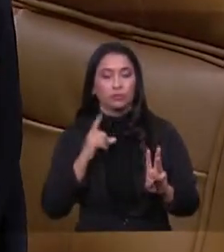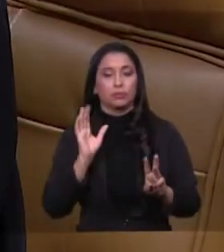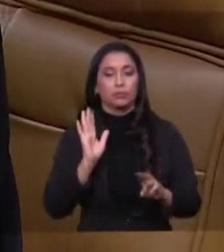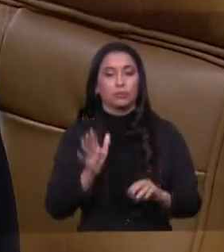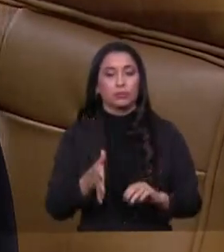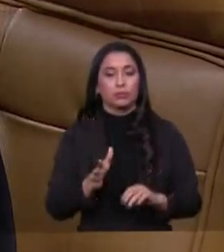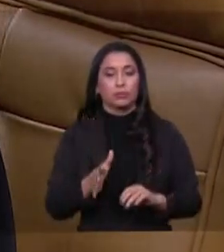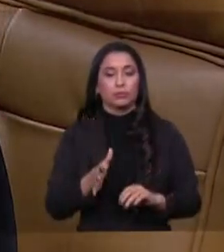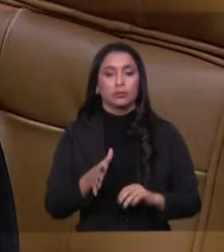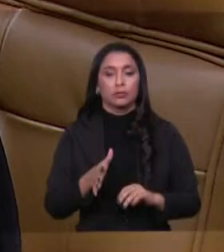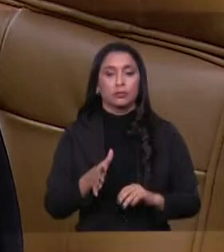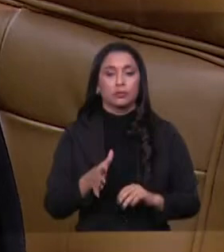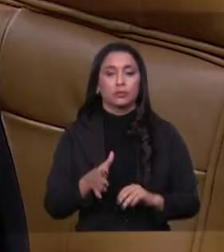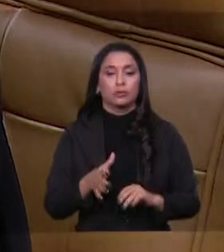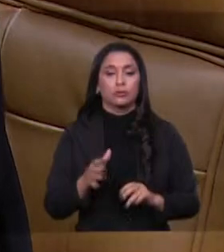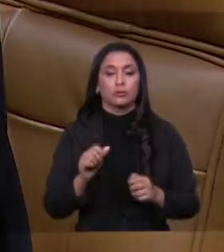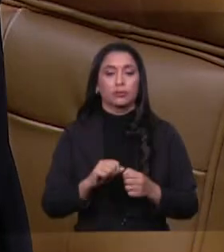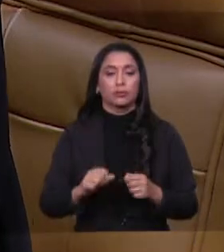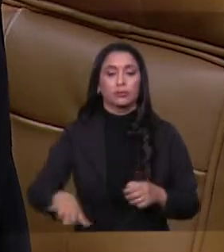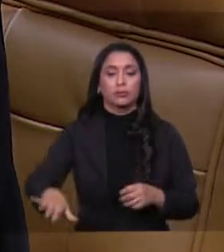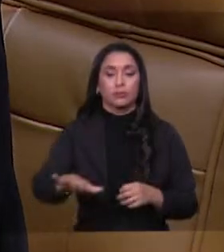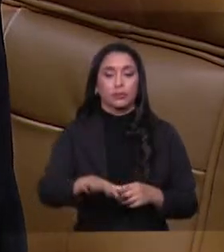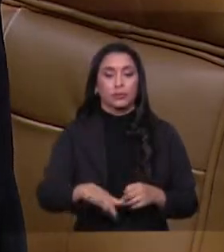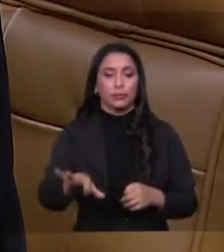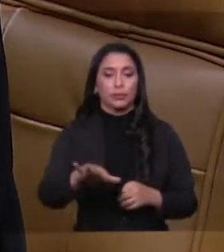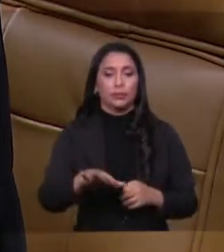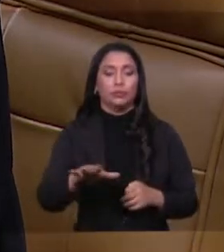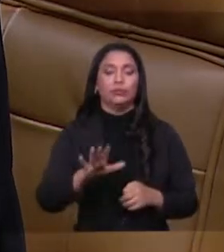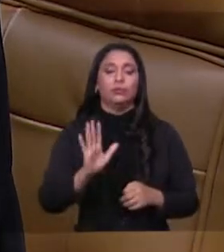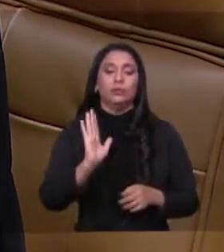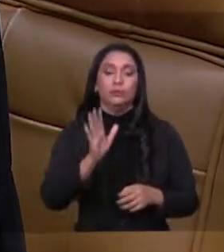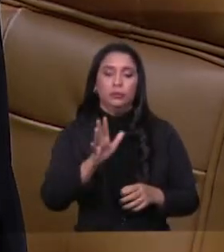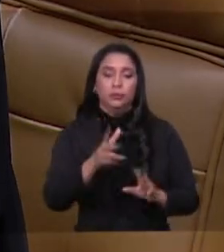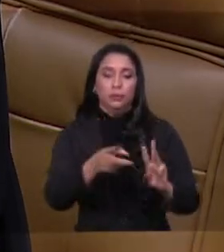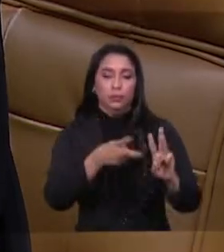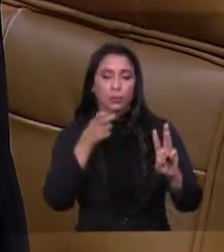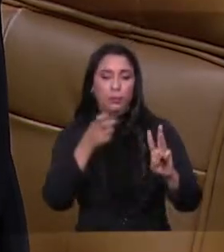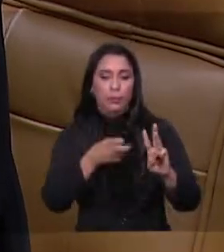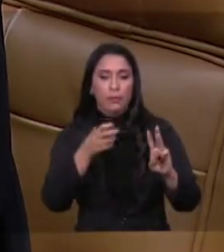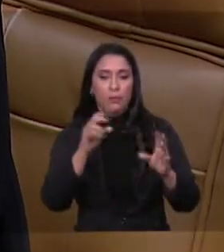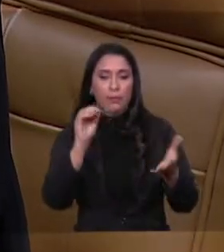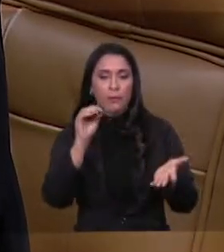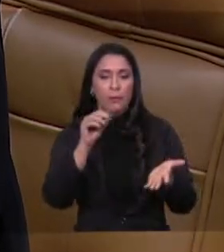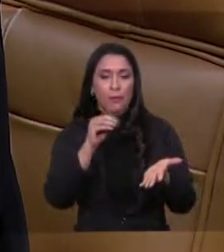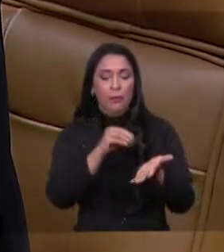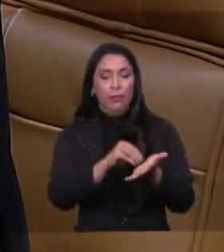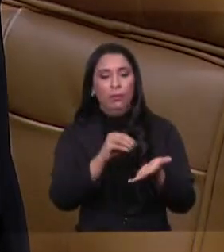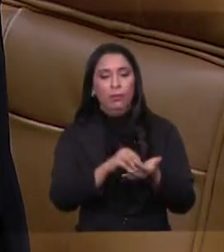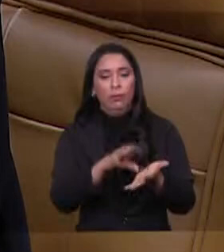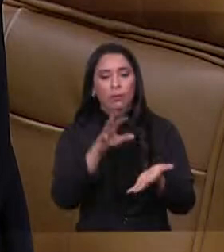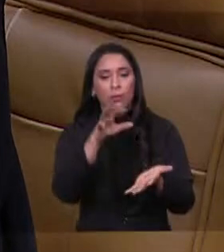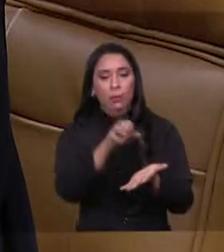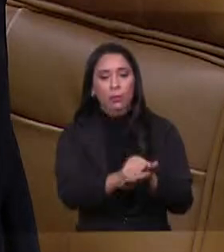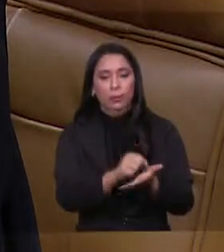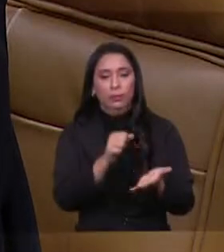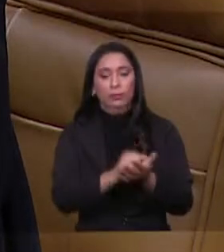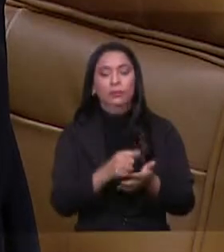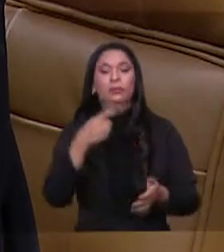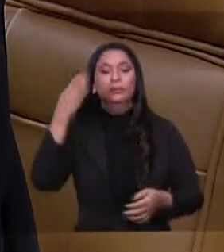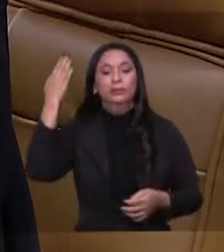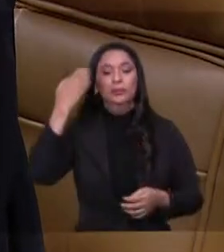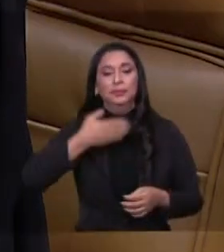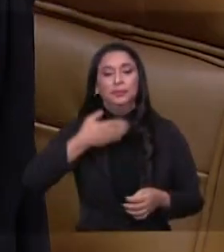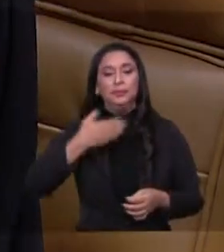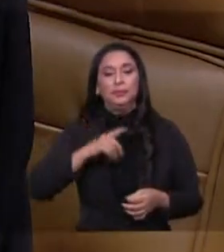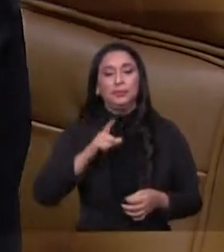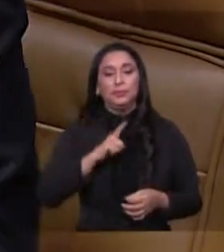reconhecidas, naqueles incidentes sobre áreas que já estejam em posse dos povos indígenas ou cuja posse tradicional indígena seja